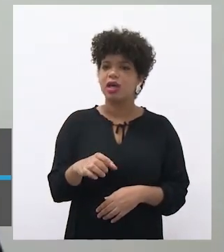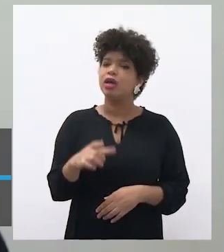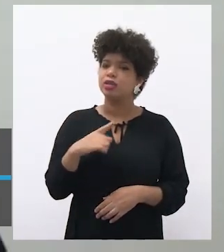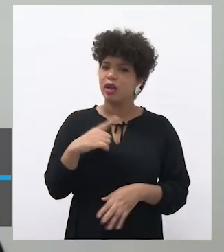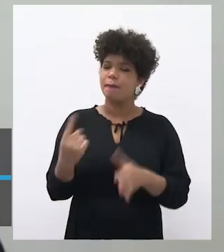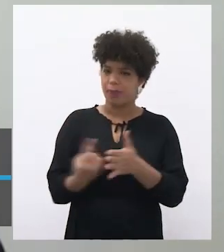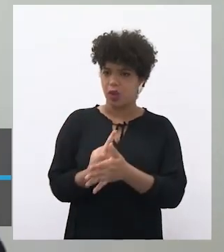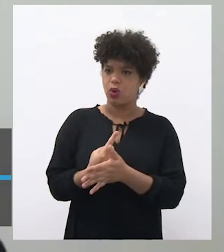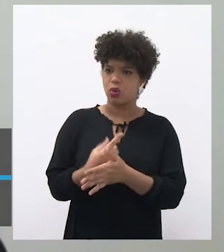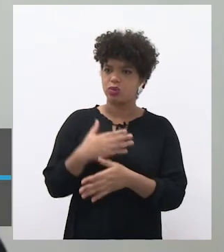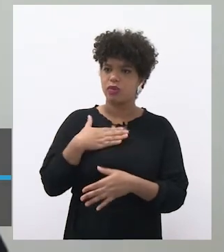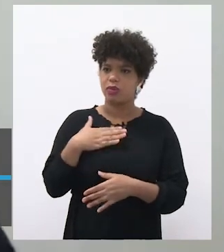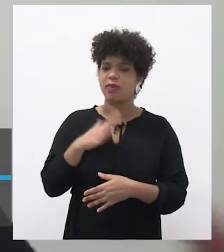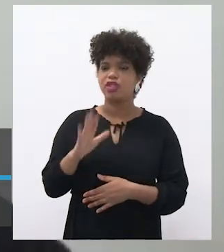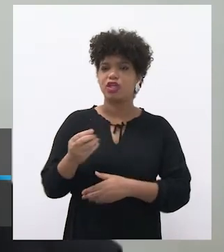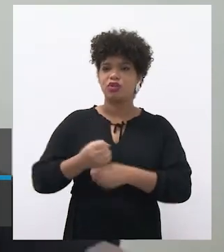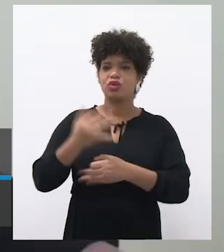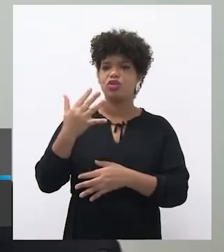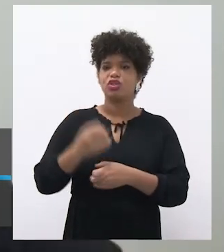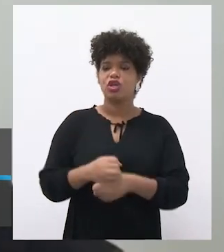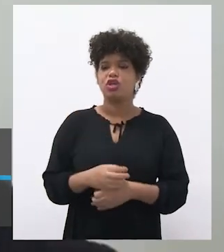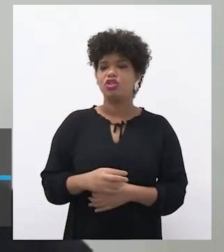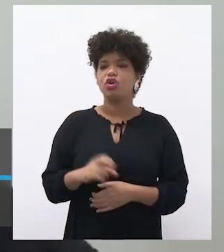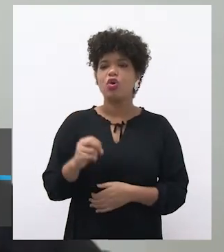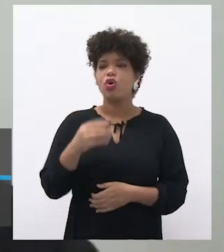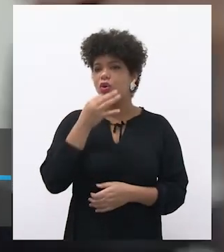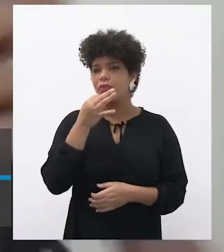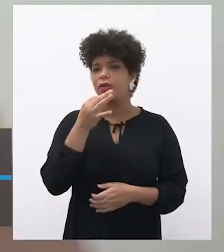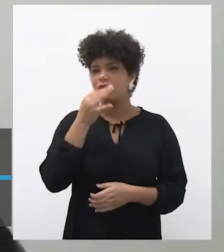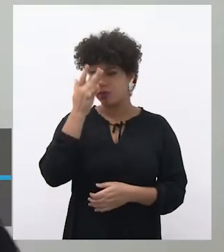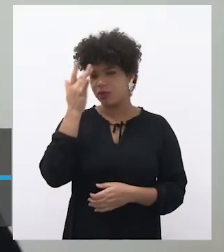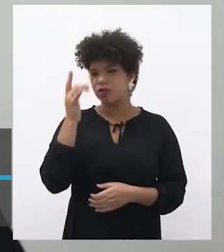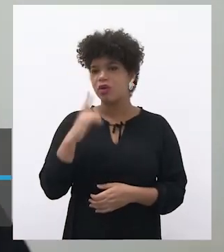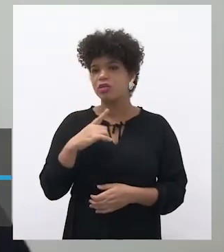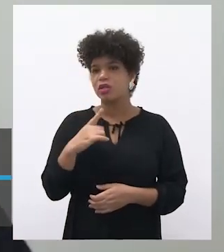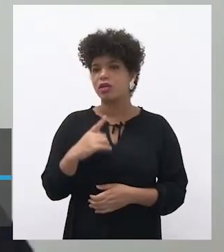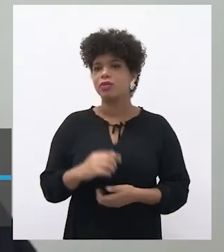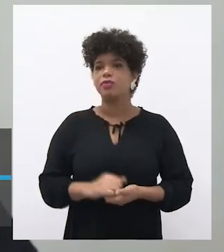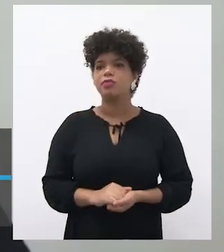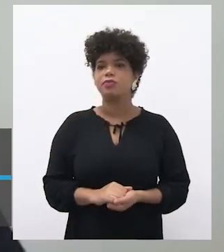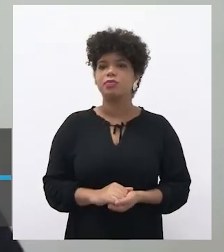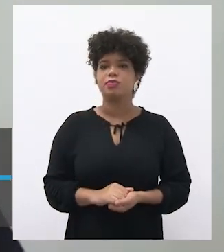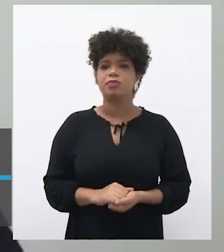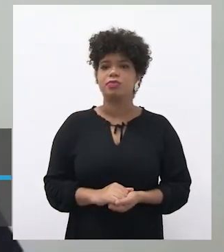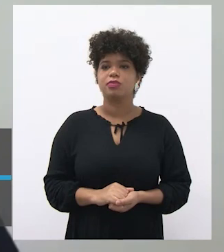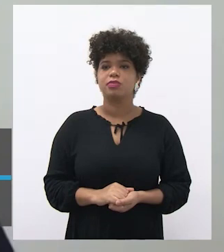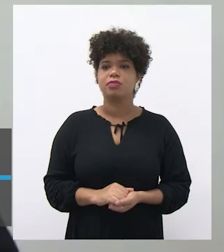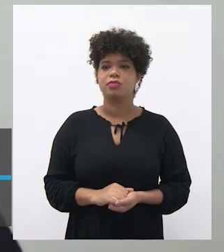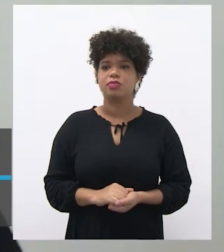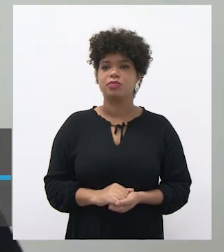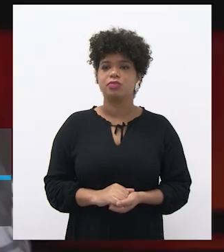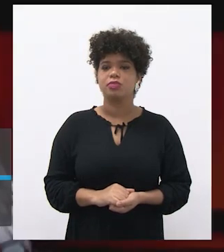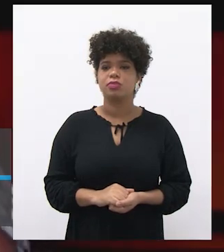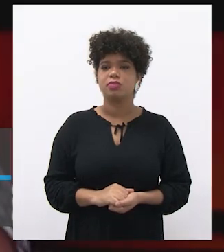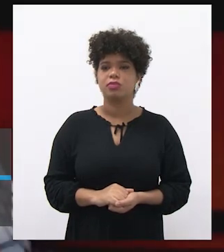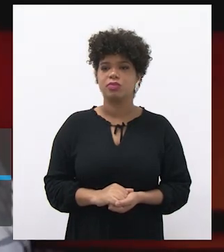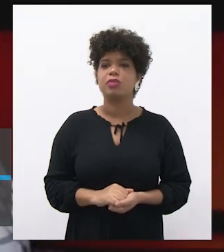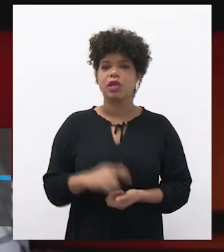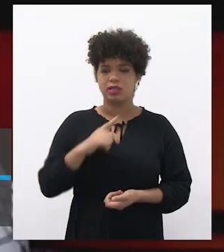para essa conversa, né, que são as formas de violência que são reconhecidas ou que são estabelecidas na Lei Maria da